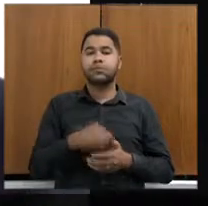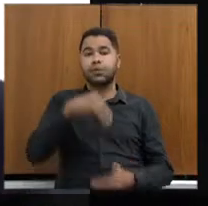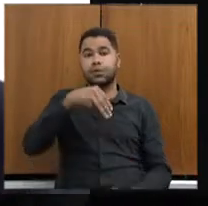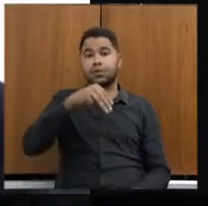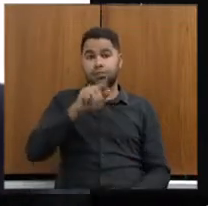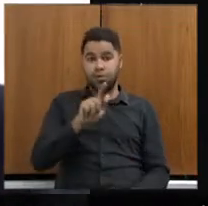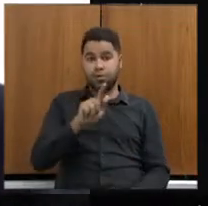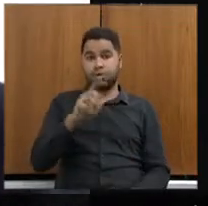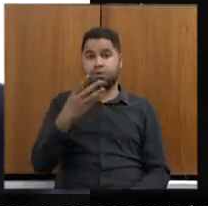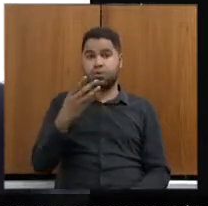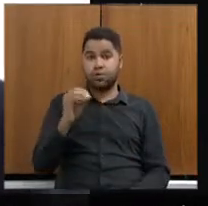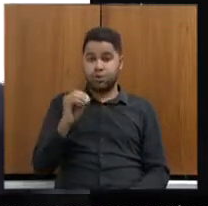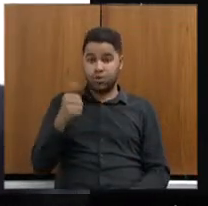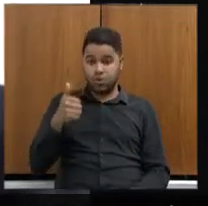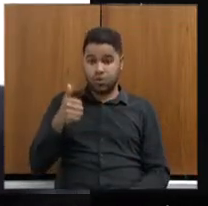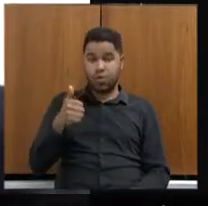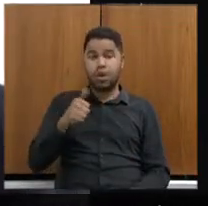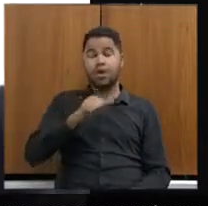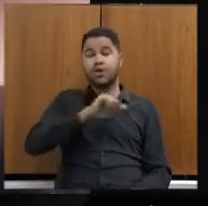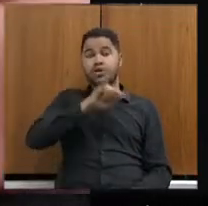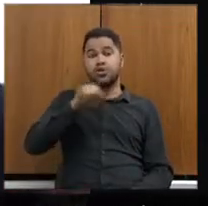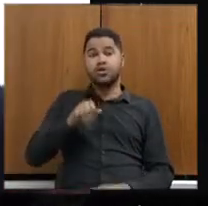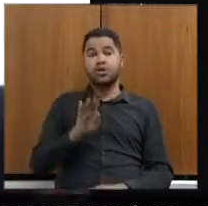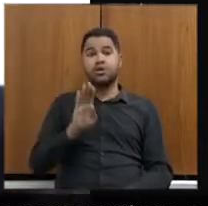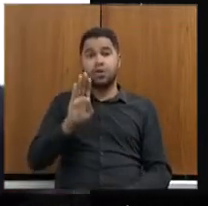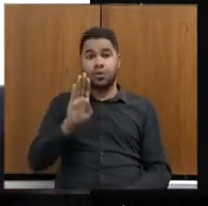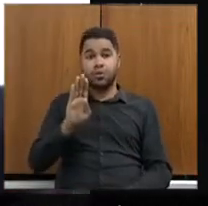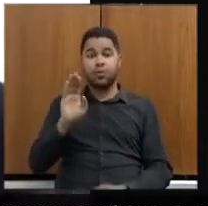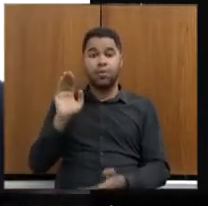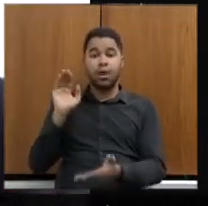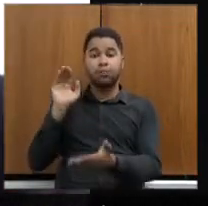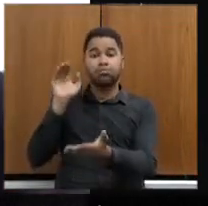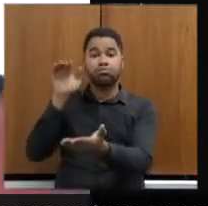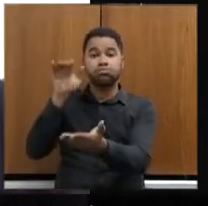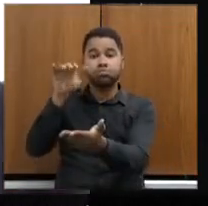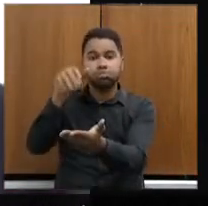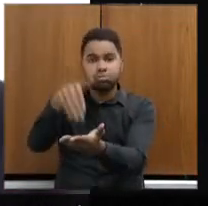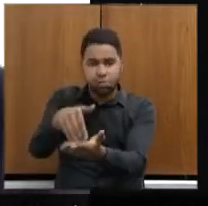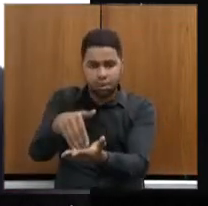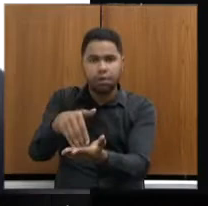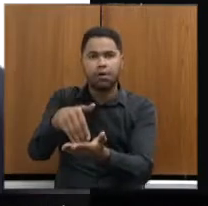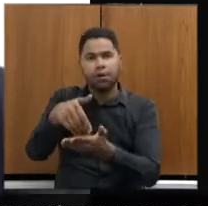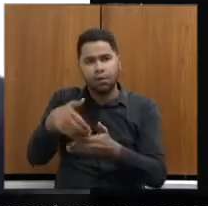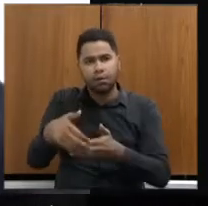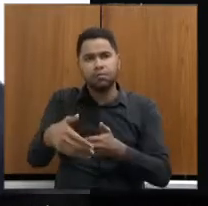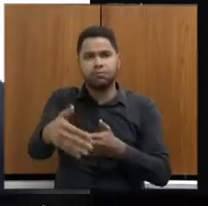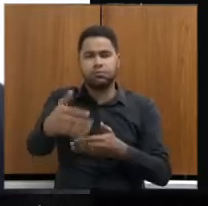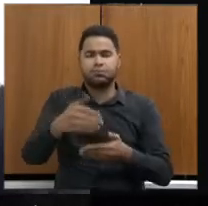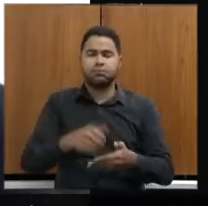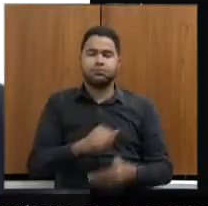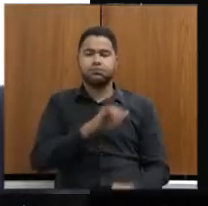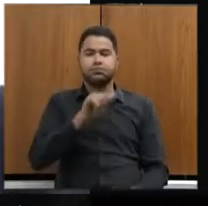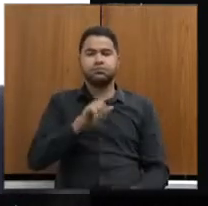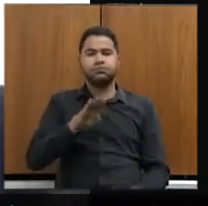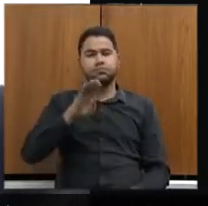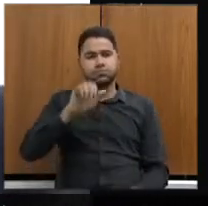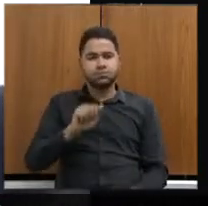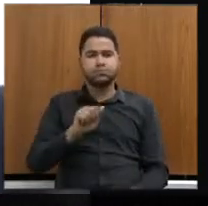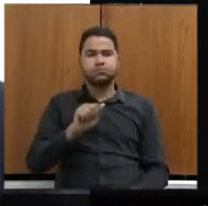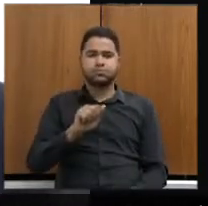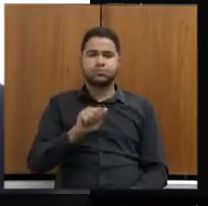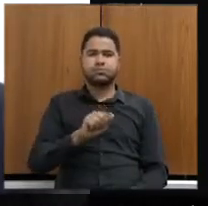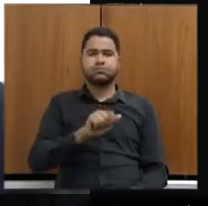mg-401 que vai de Janaúba até o porto de manga e daí ela teria para o projeto Jaíba transformando